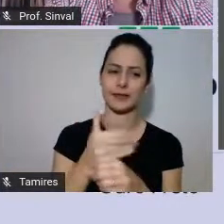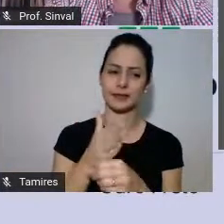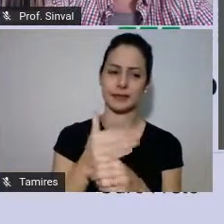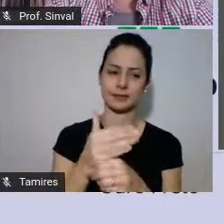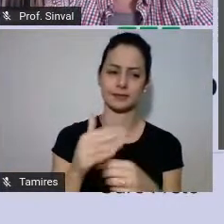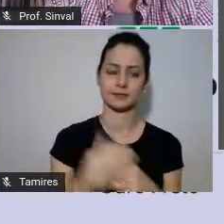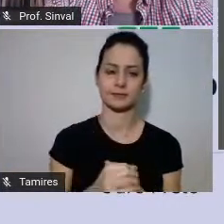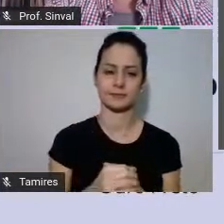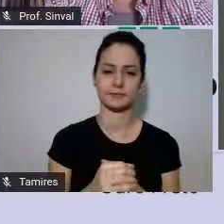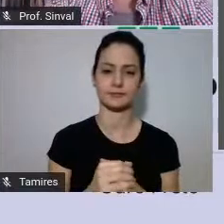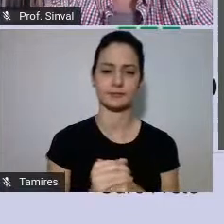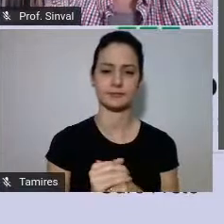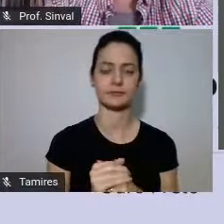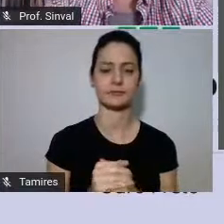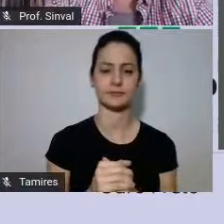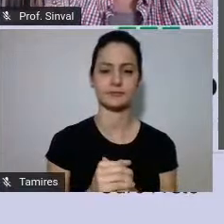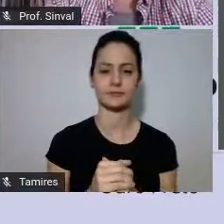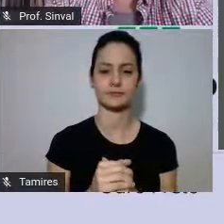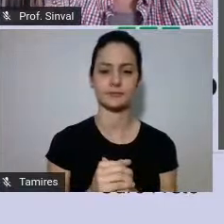Pode passar?